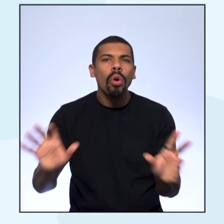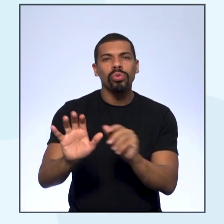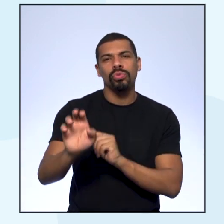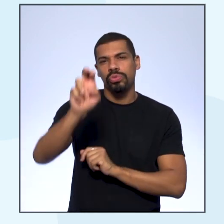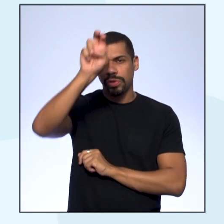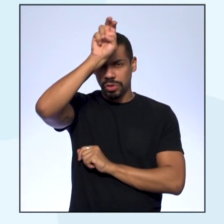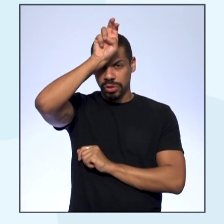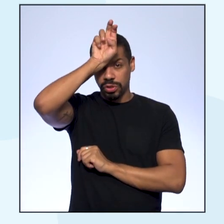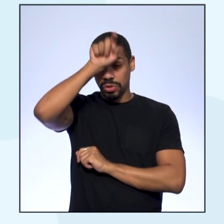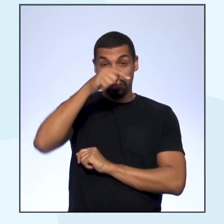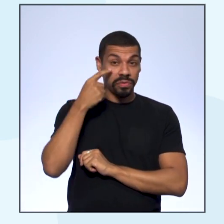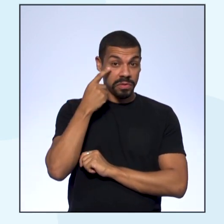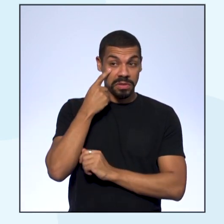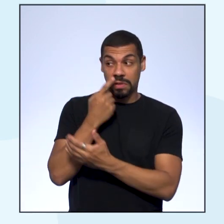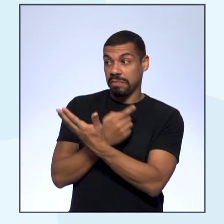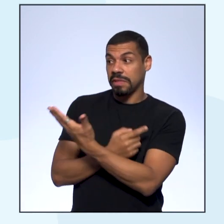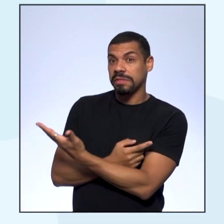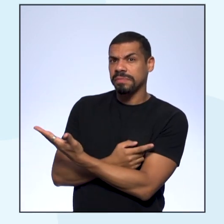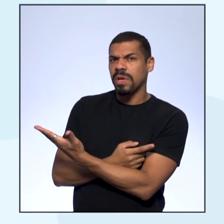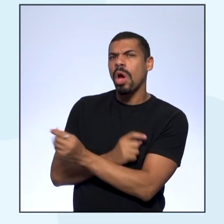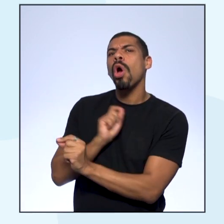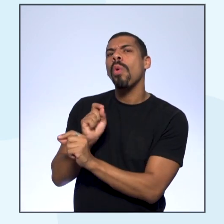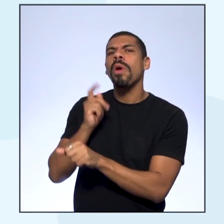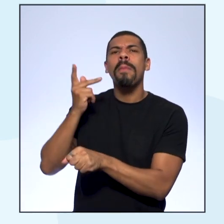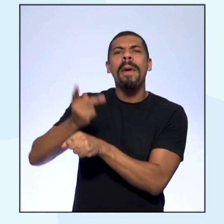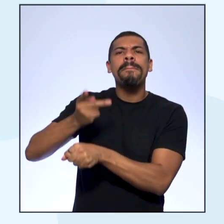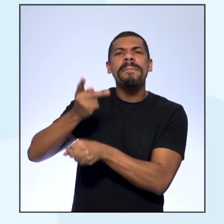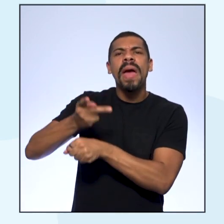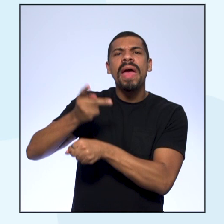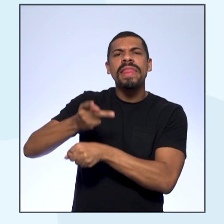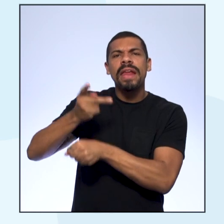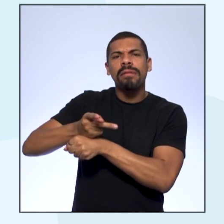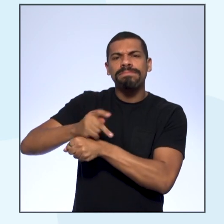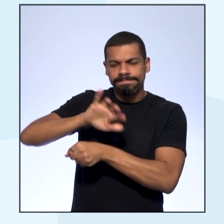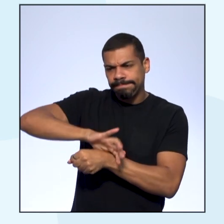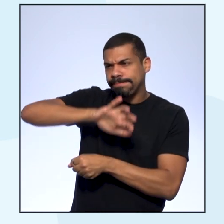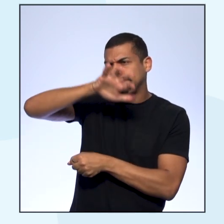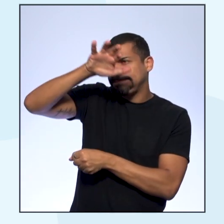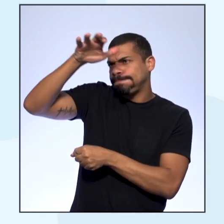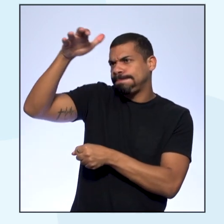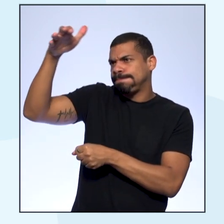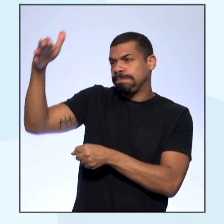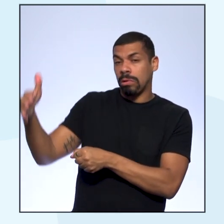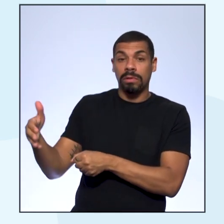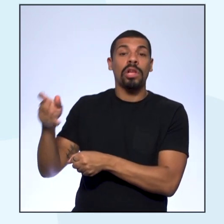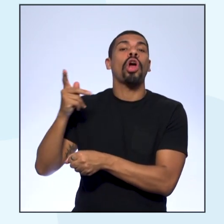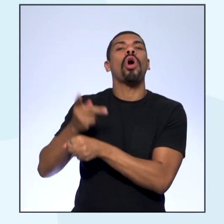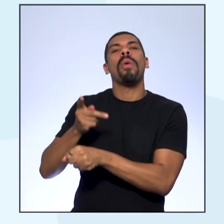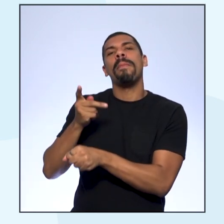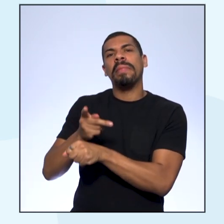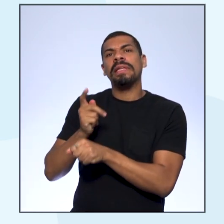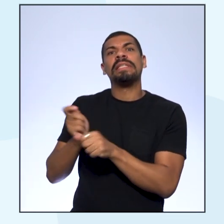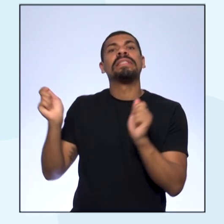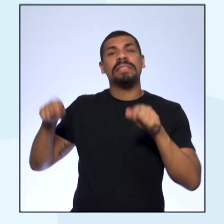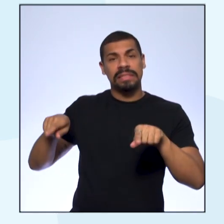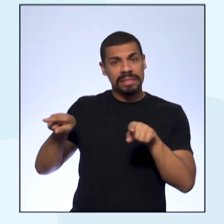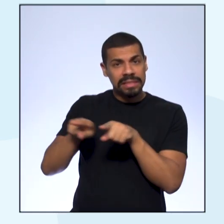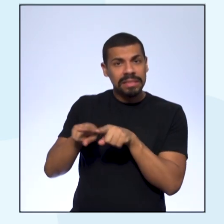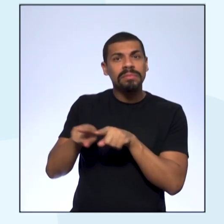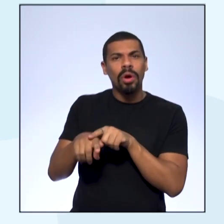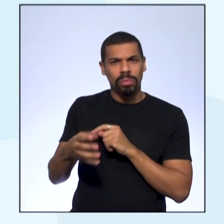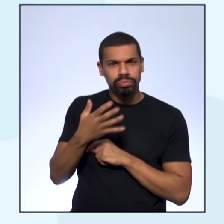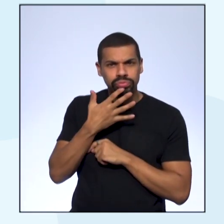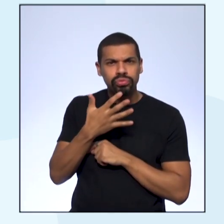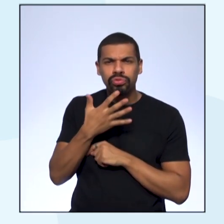imagem é a Pedra de Roseta, né? A Pedra de Roseta também é conhecida como a pedra mais famosa do mundo